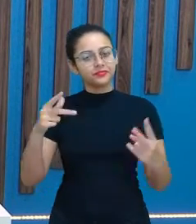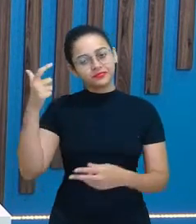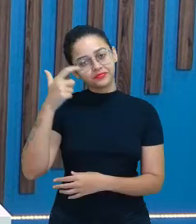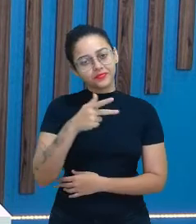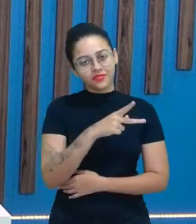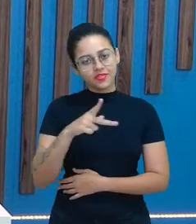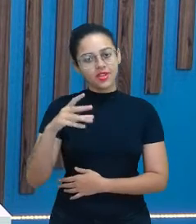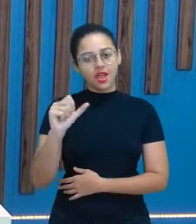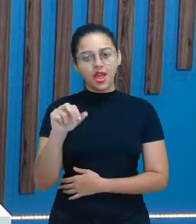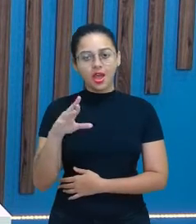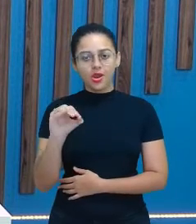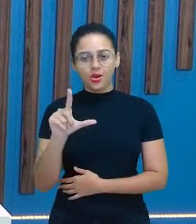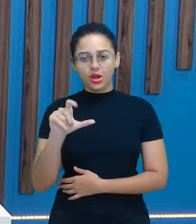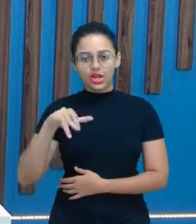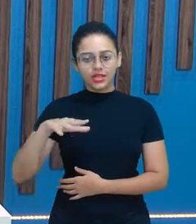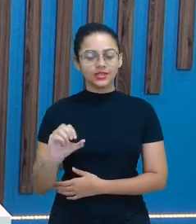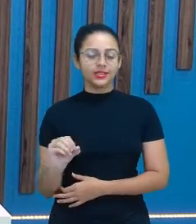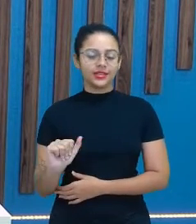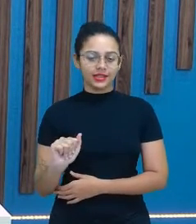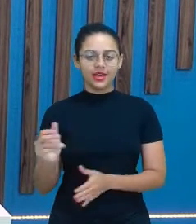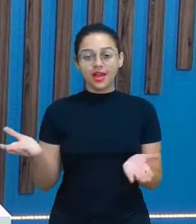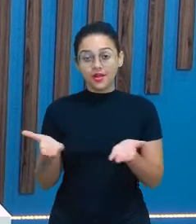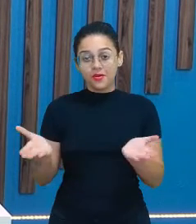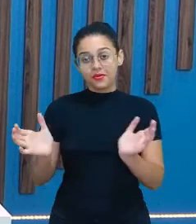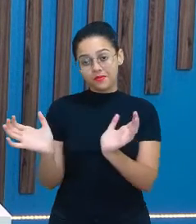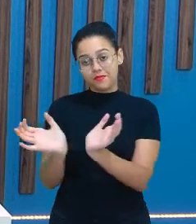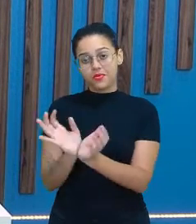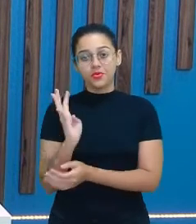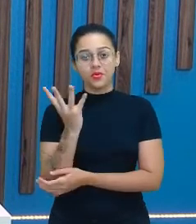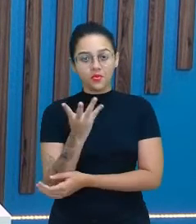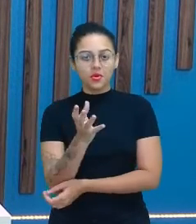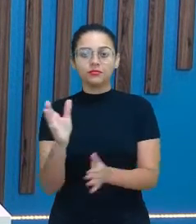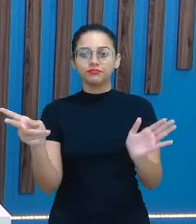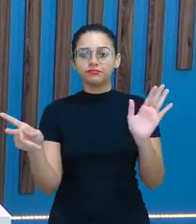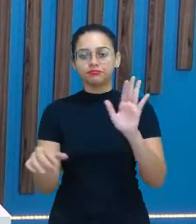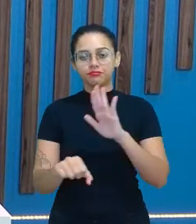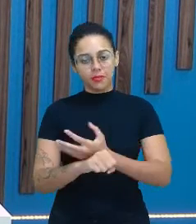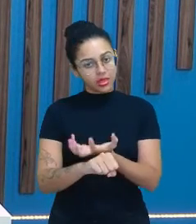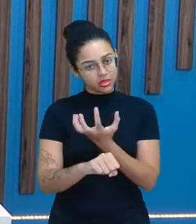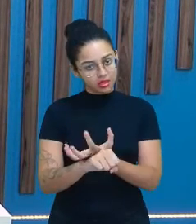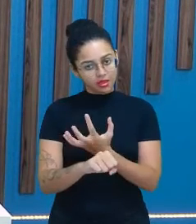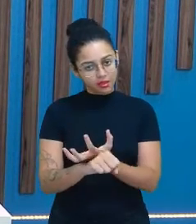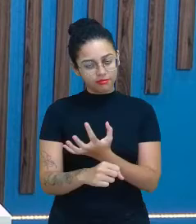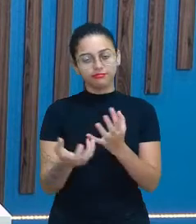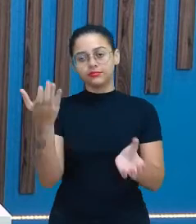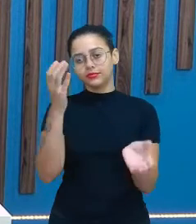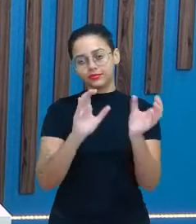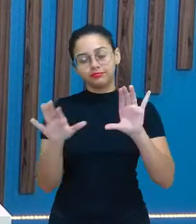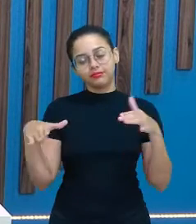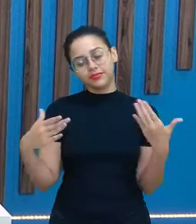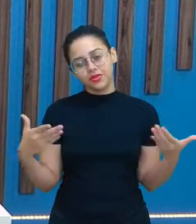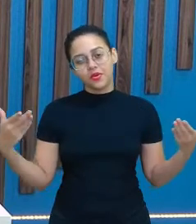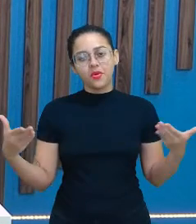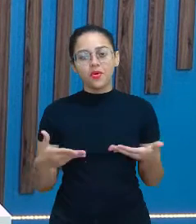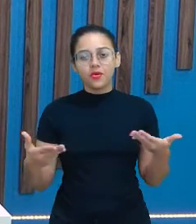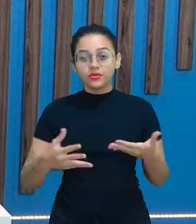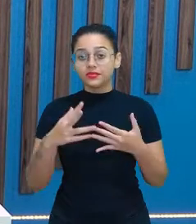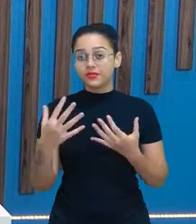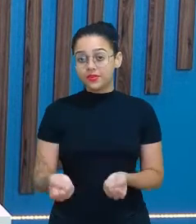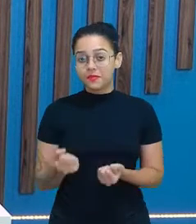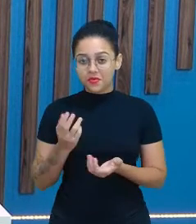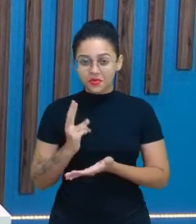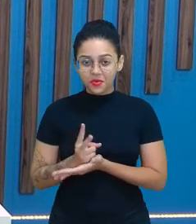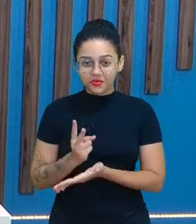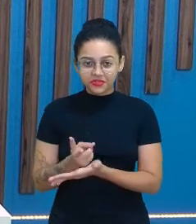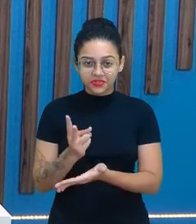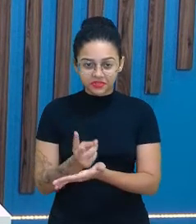Carolina e a gente tá aqui no módulo 4 disciplina de ciências Pois é gente hoje nós vamos dar